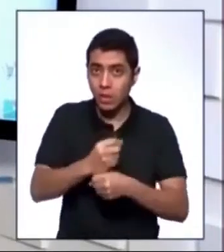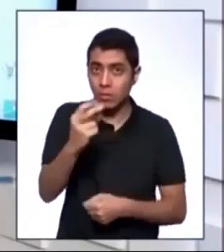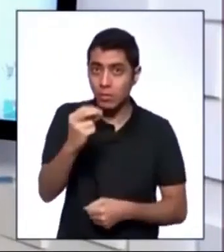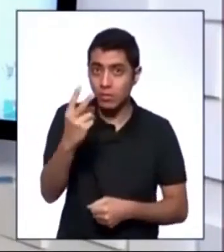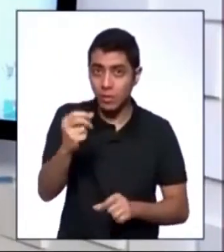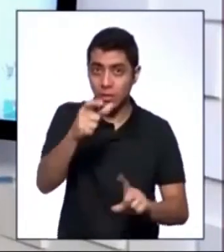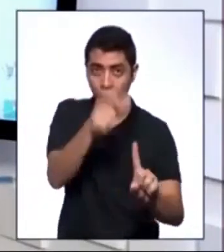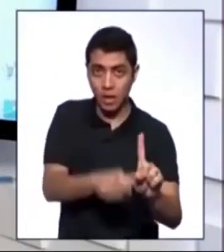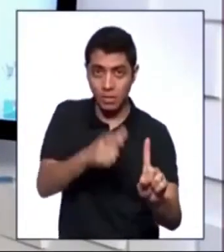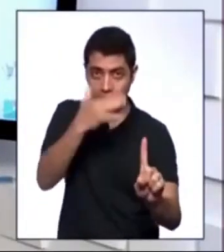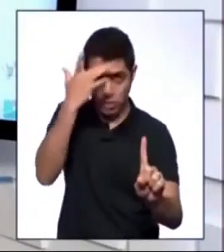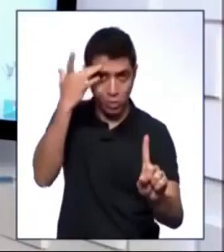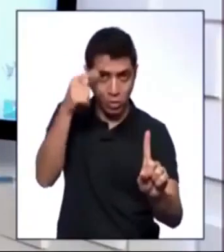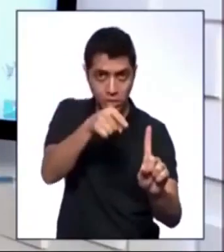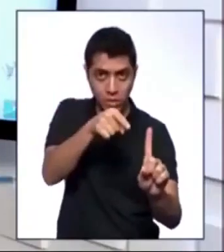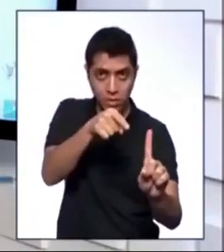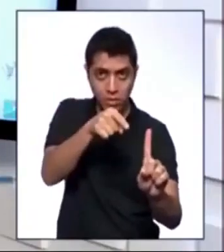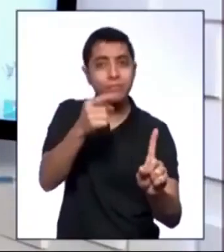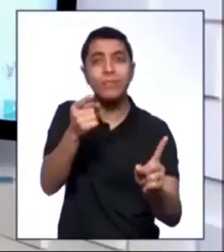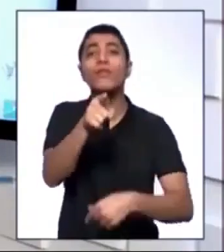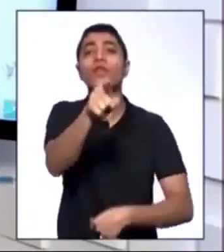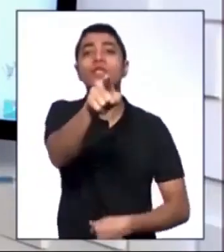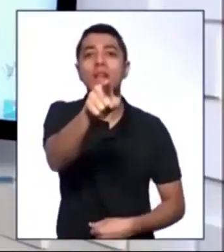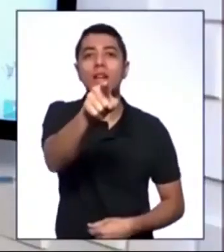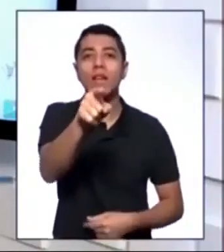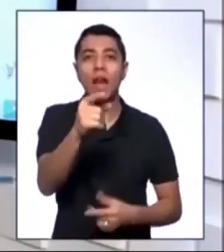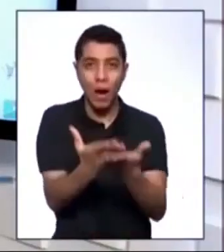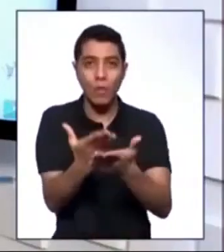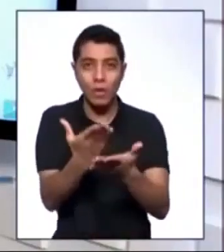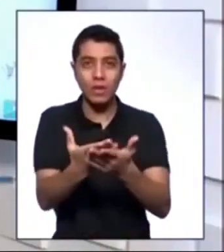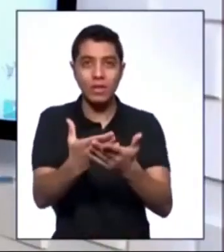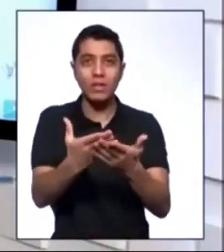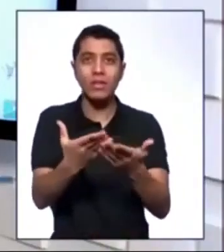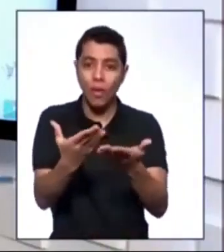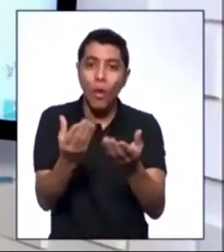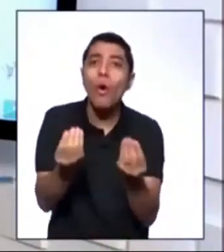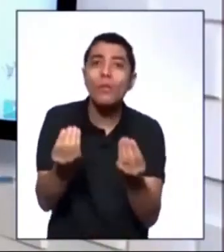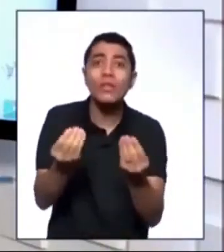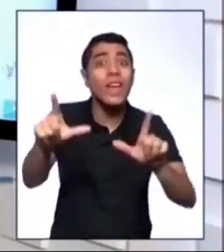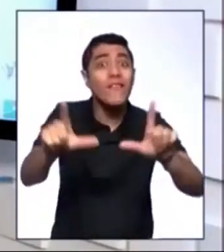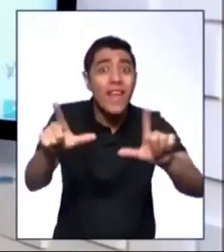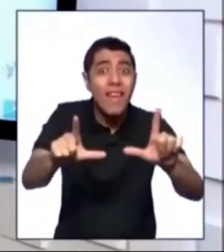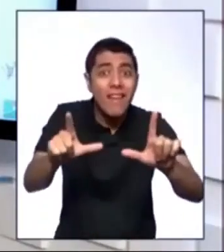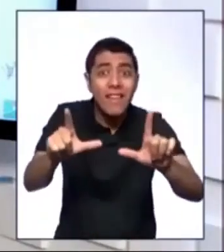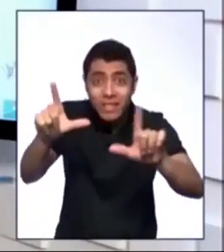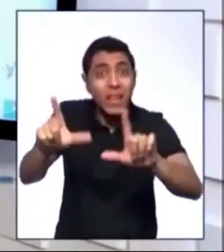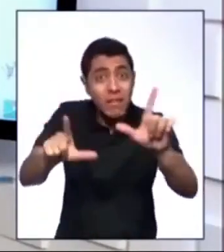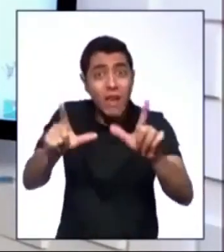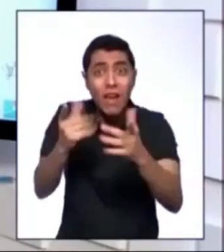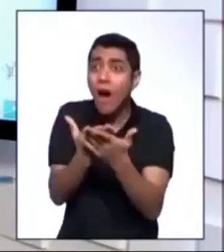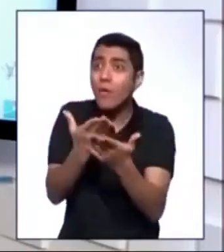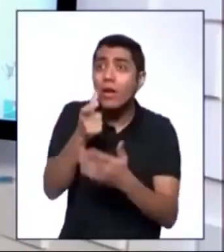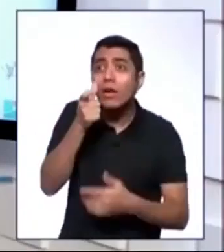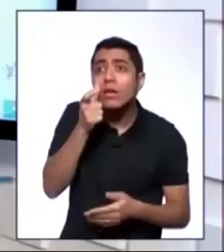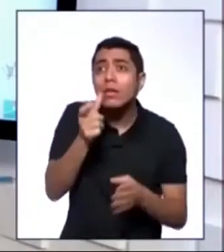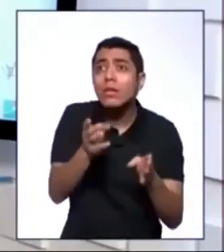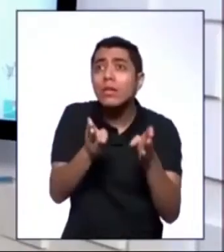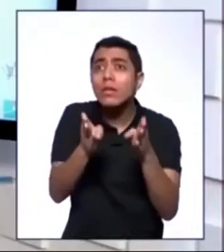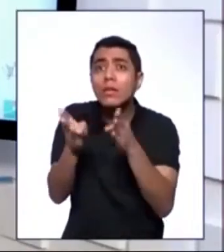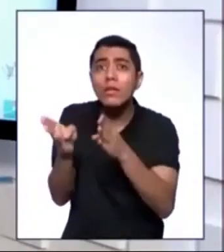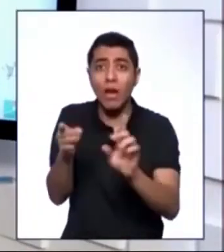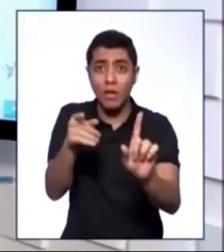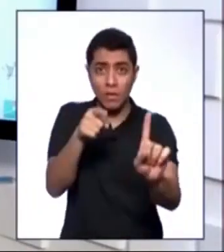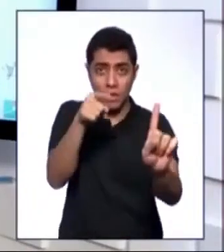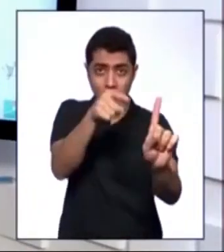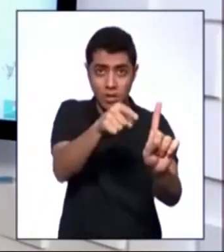agora, você que está assistindo aula pela TV, você entende? E comparar esse cara a um sujeito que